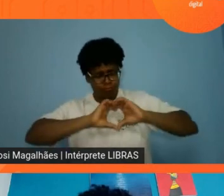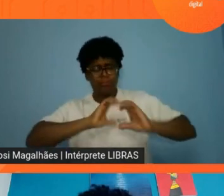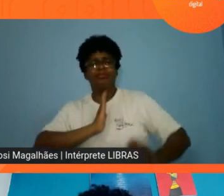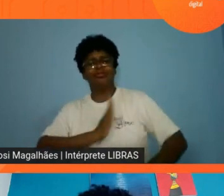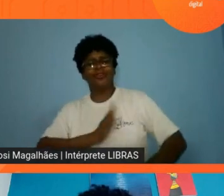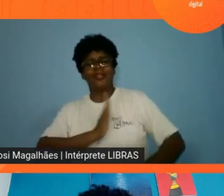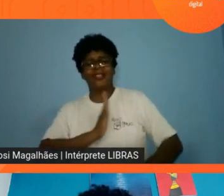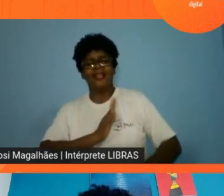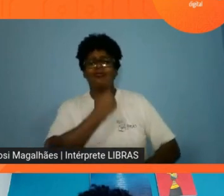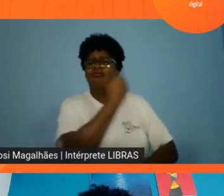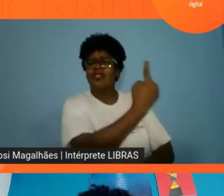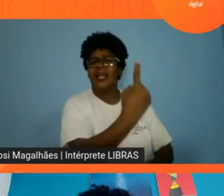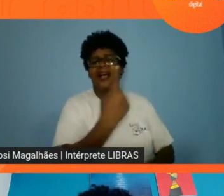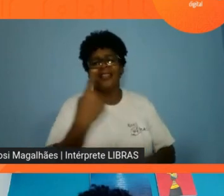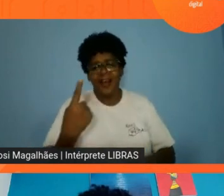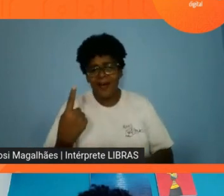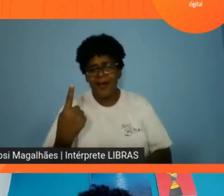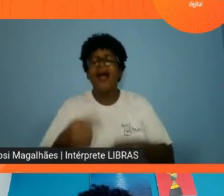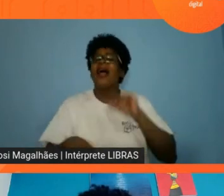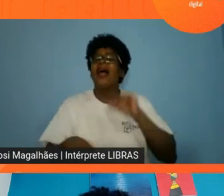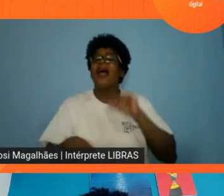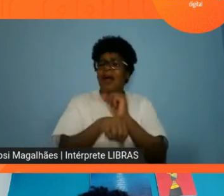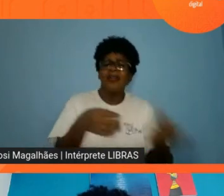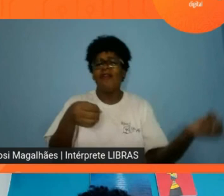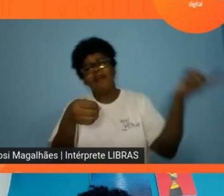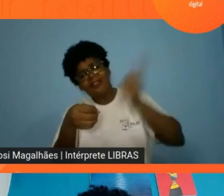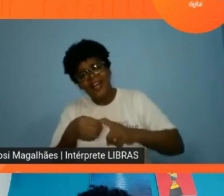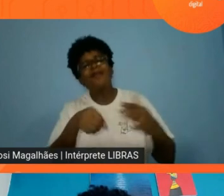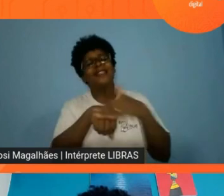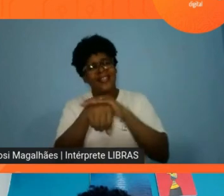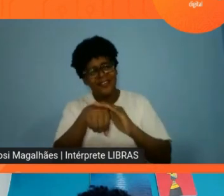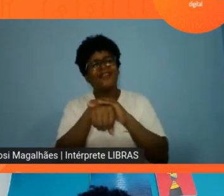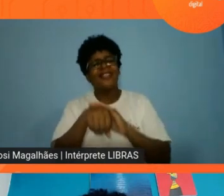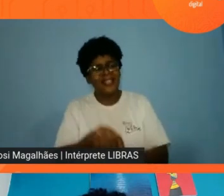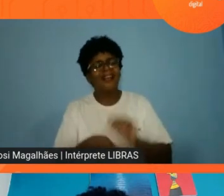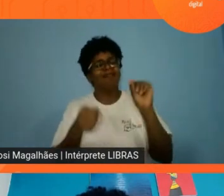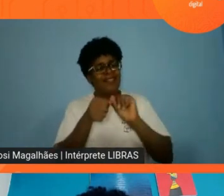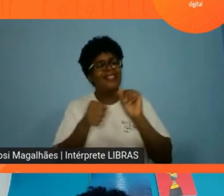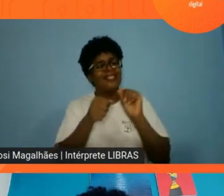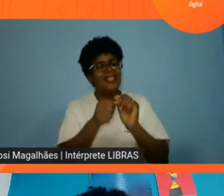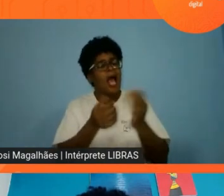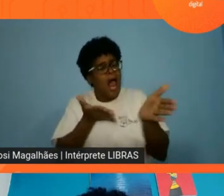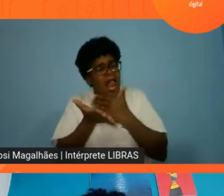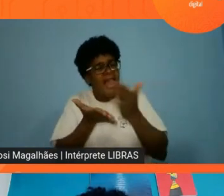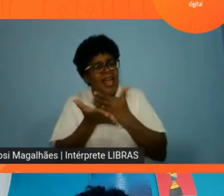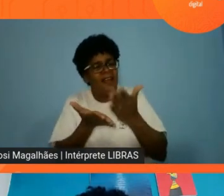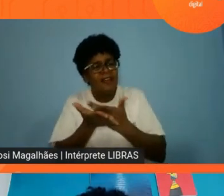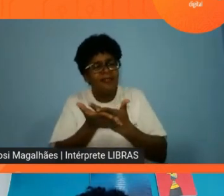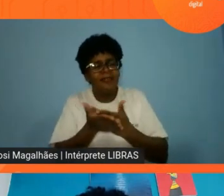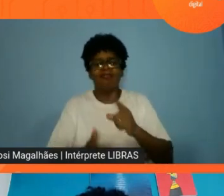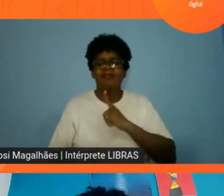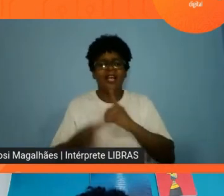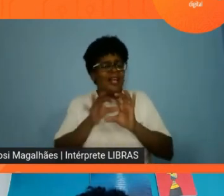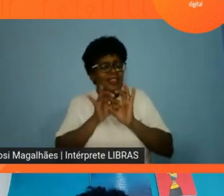vocês. Eu espero que nós voltemos a nos falar em breve, especialmente no lançamento desse livro, Se Me Deixassem Falar. Esse tema